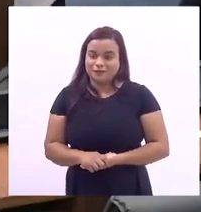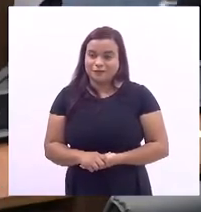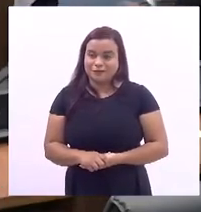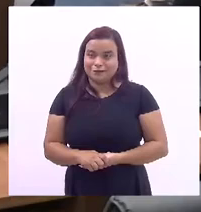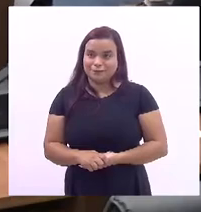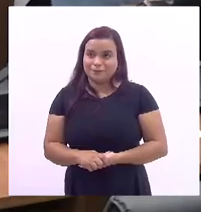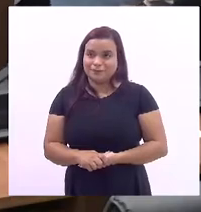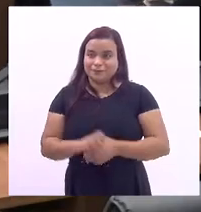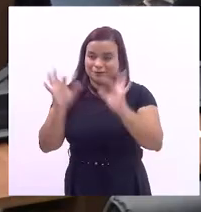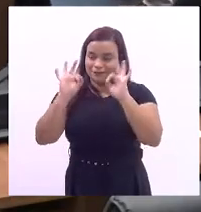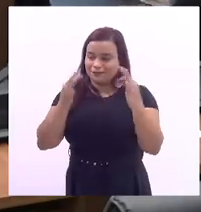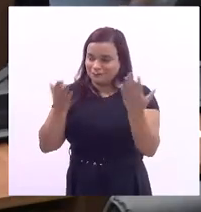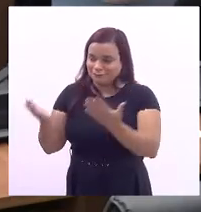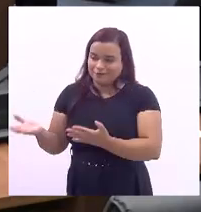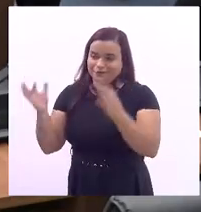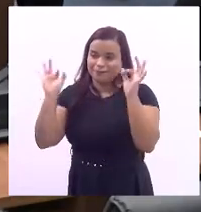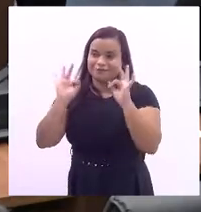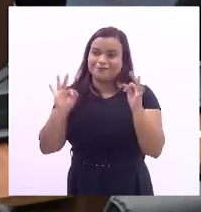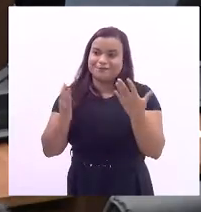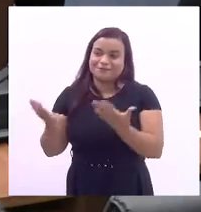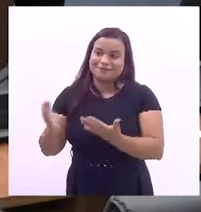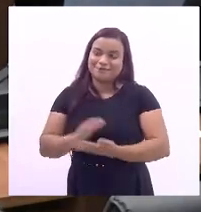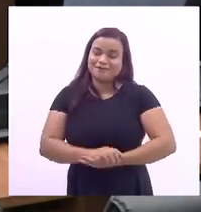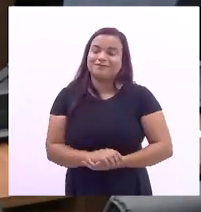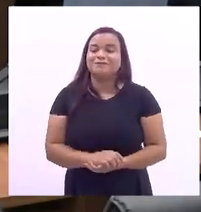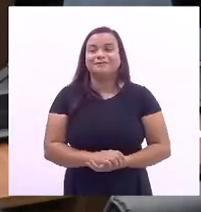e felicidades felicidades